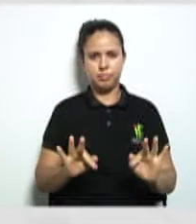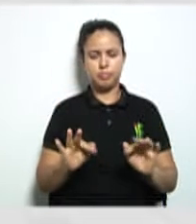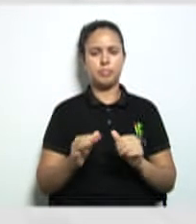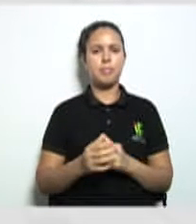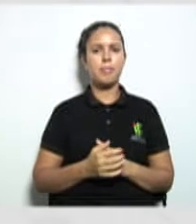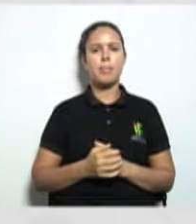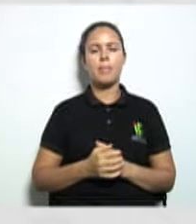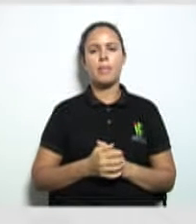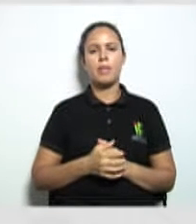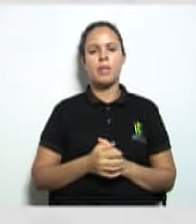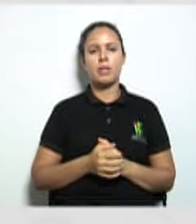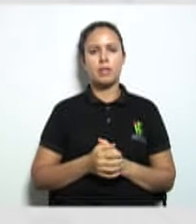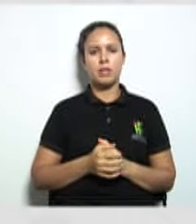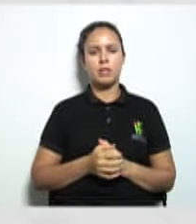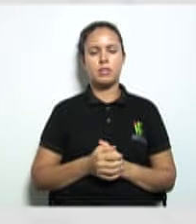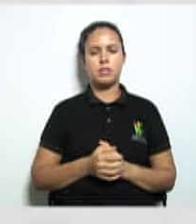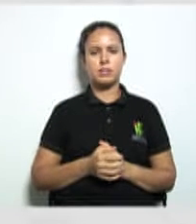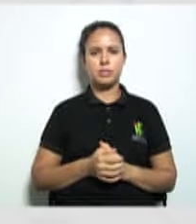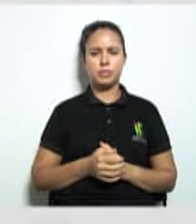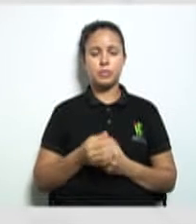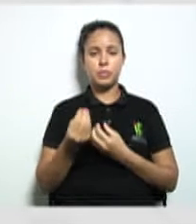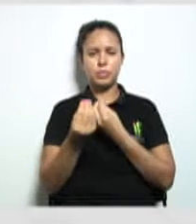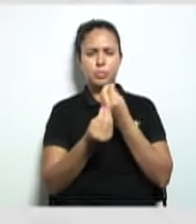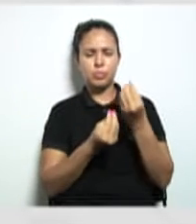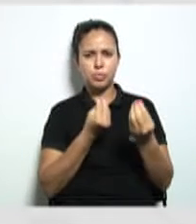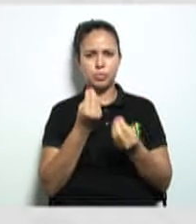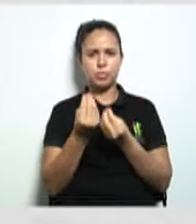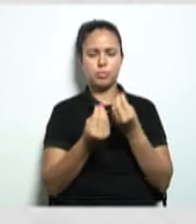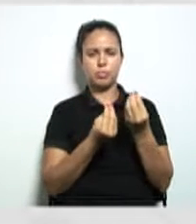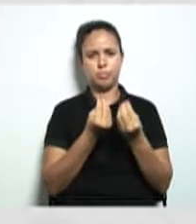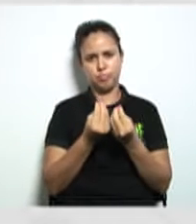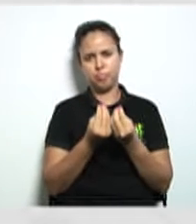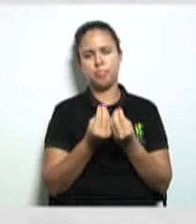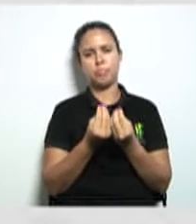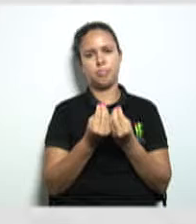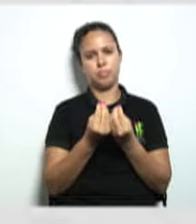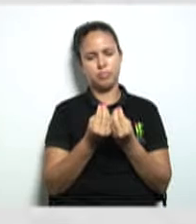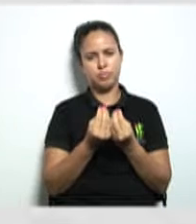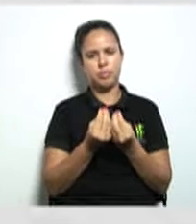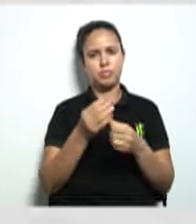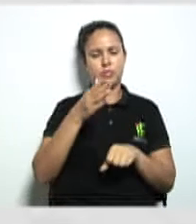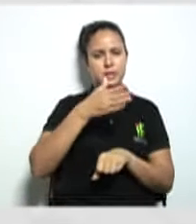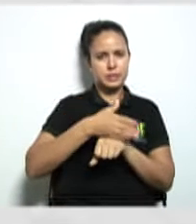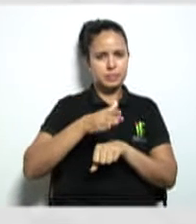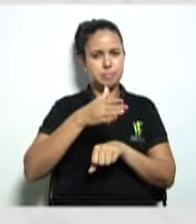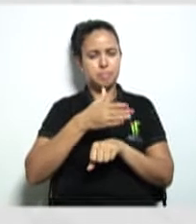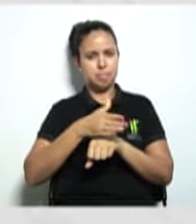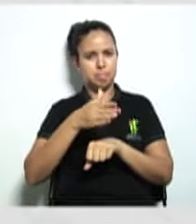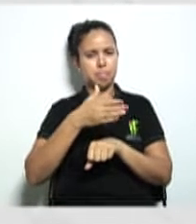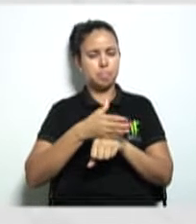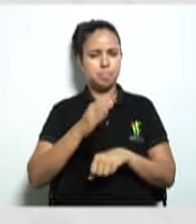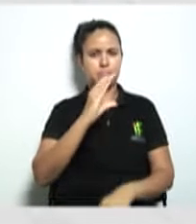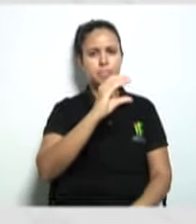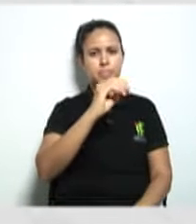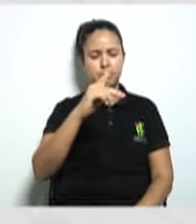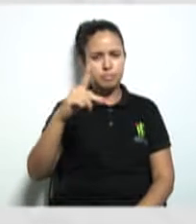lá. Como colocar o cooperativismo em prática? Uma fórmula bem